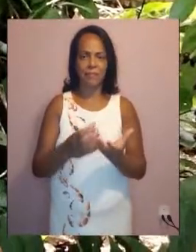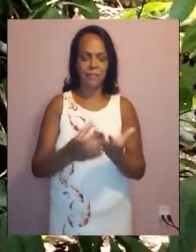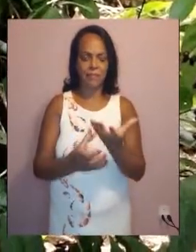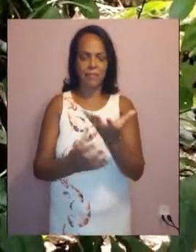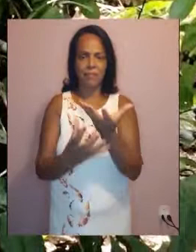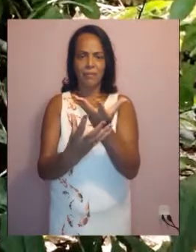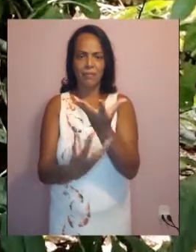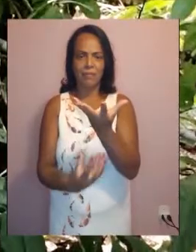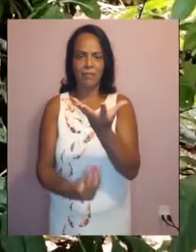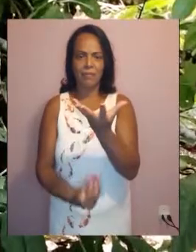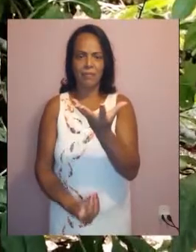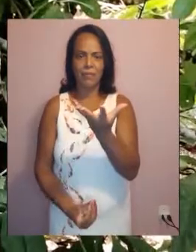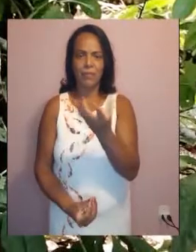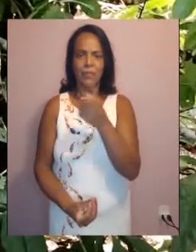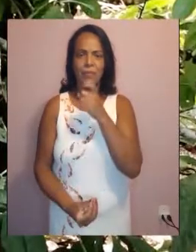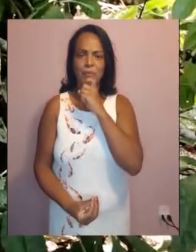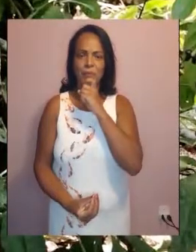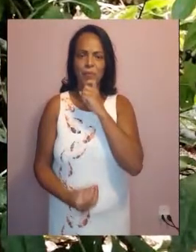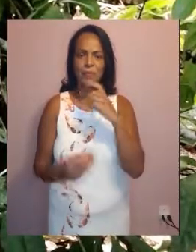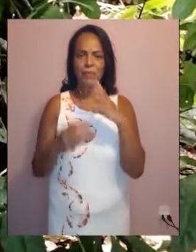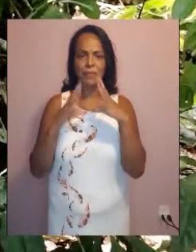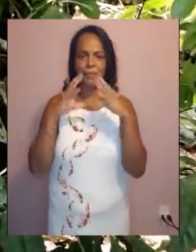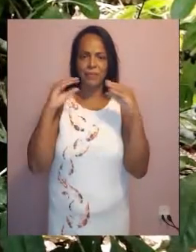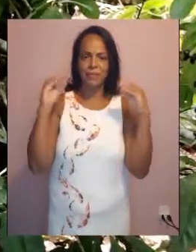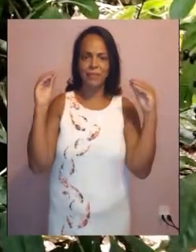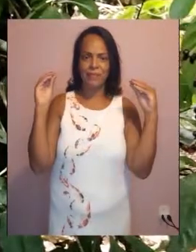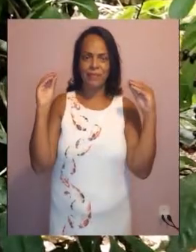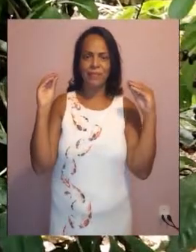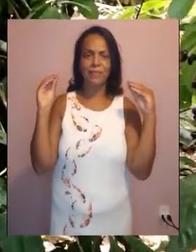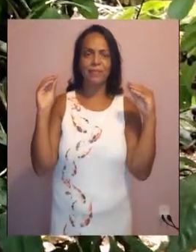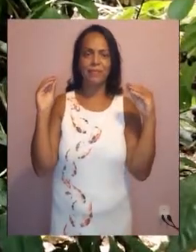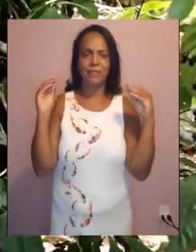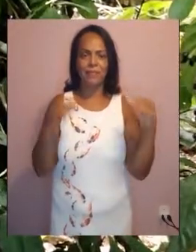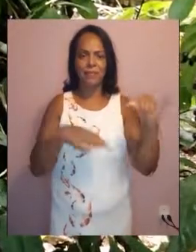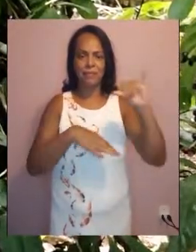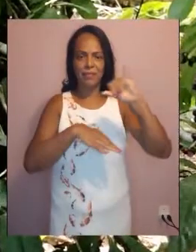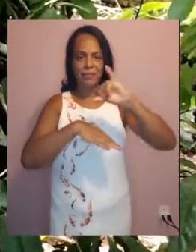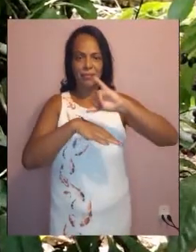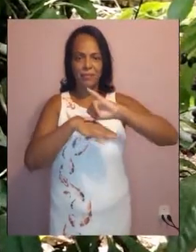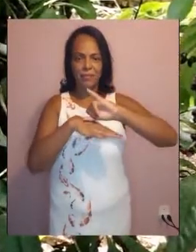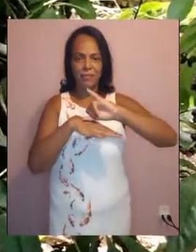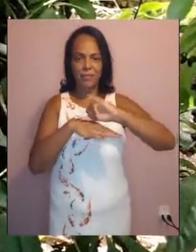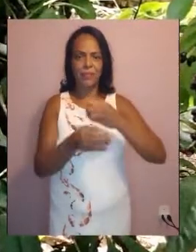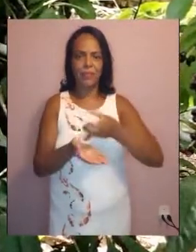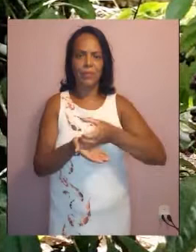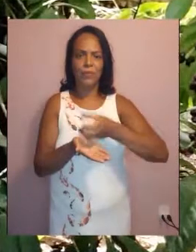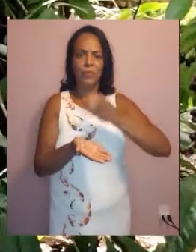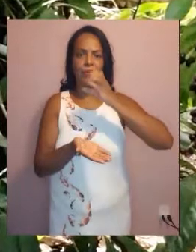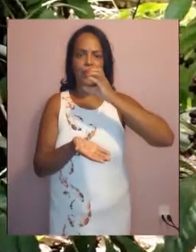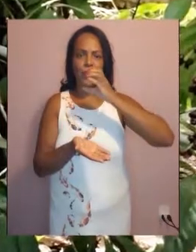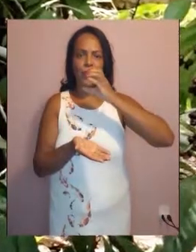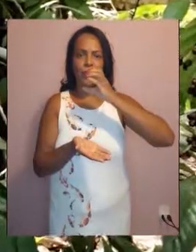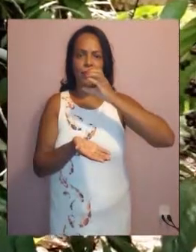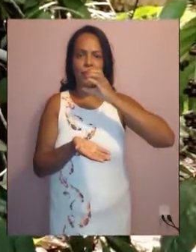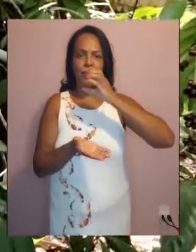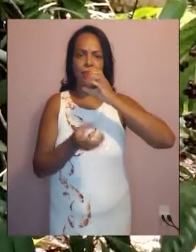esfriou, né? E aí botou até no copo para